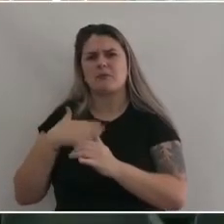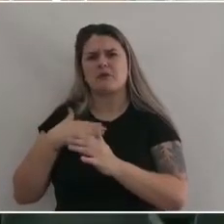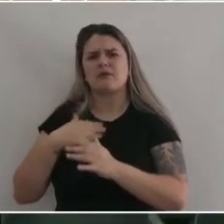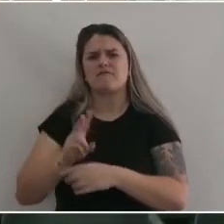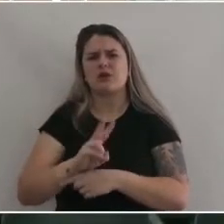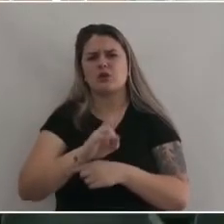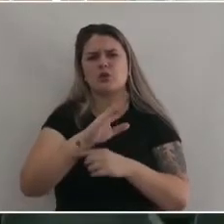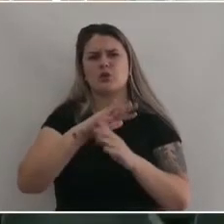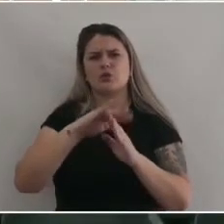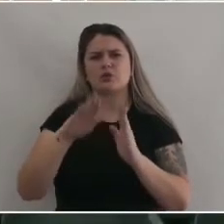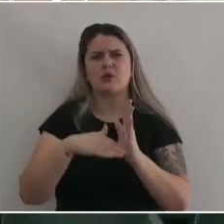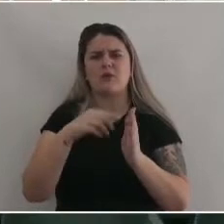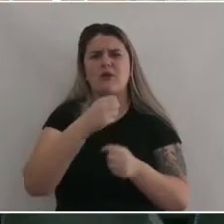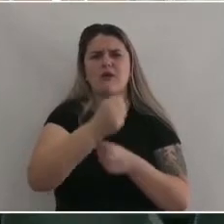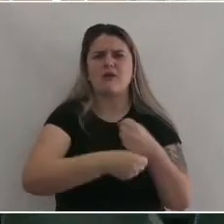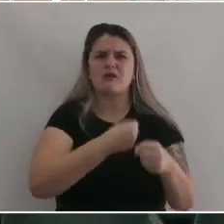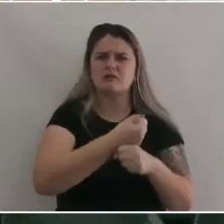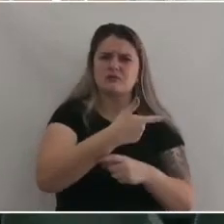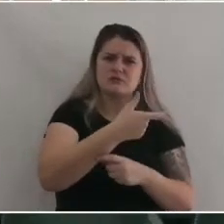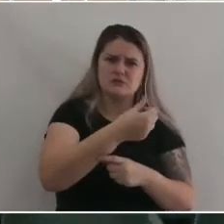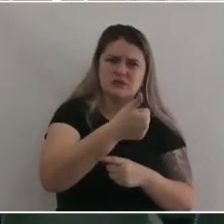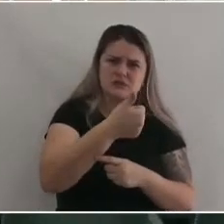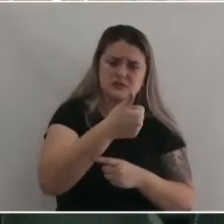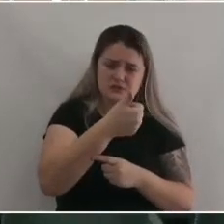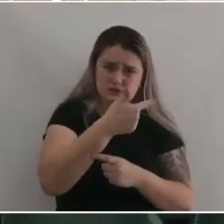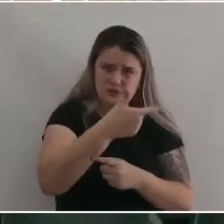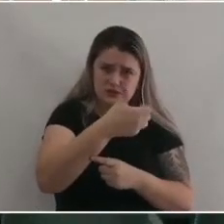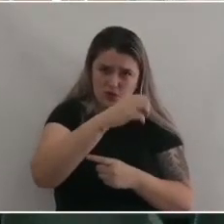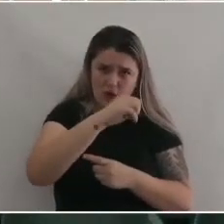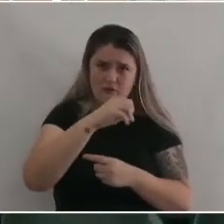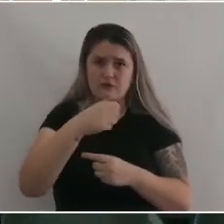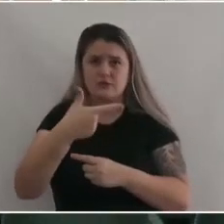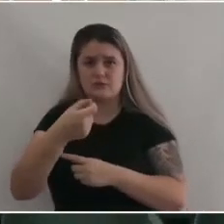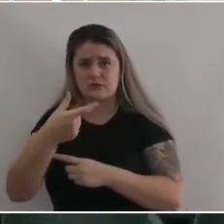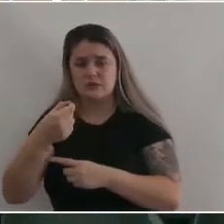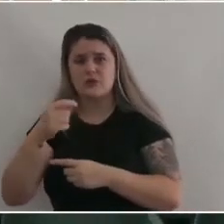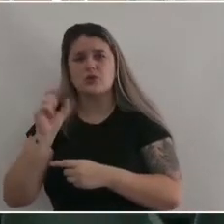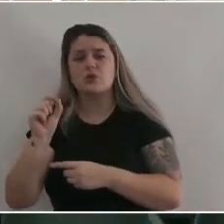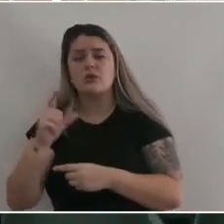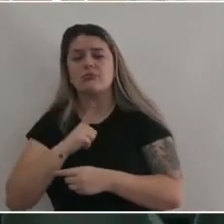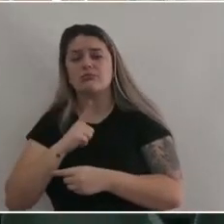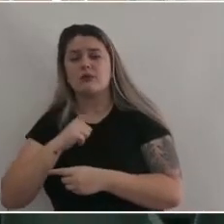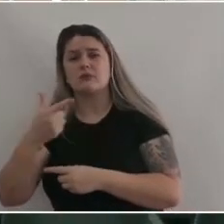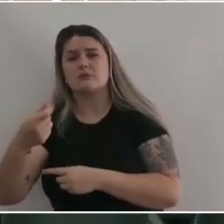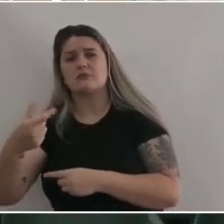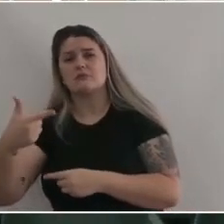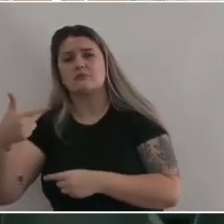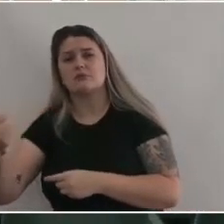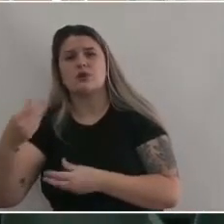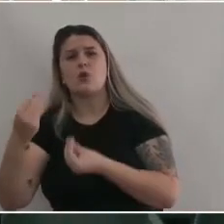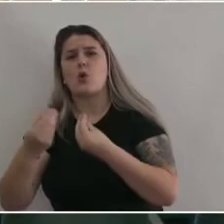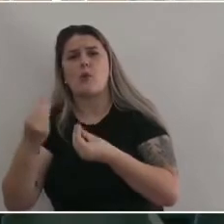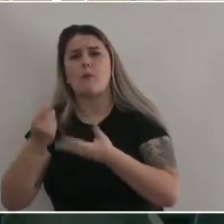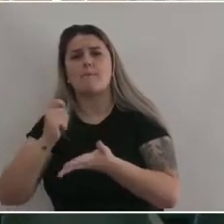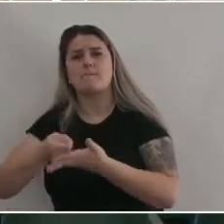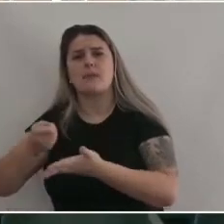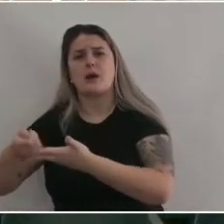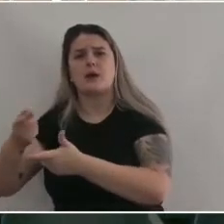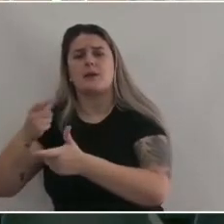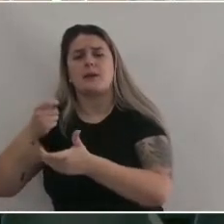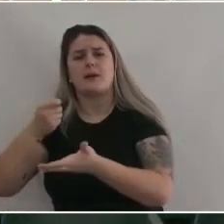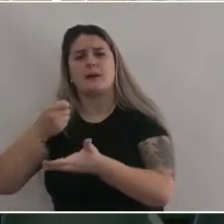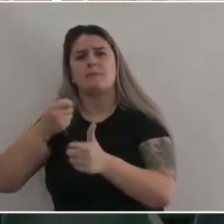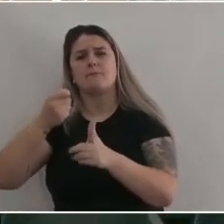o valor liberado 2019, 2020 e o que tem para 2021 e como são pagas essas parcelas, se for